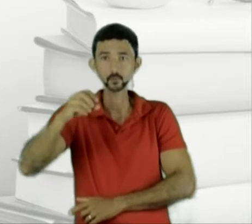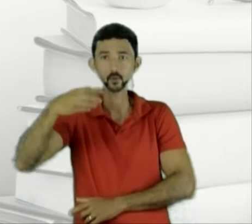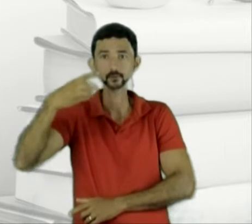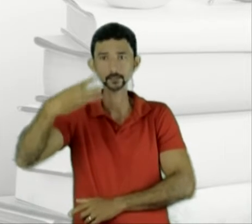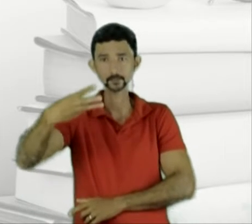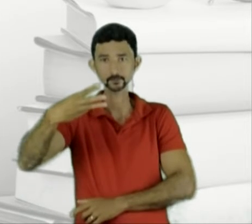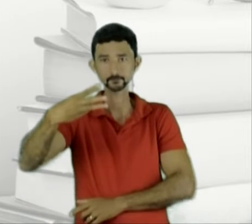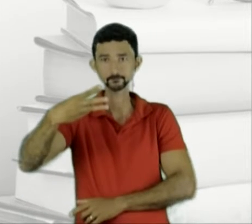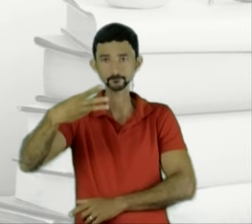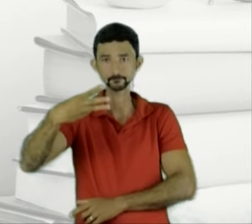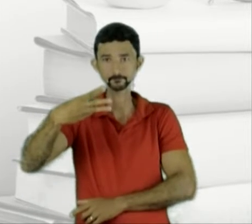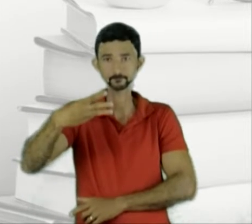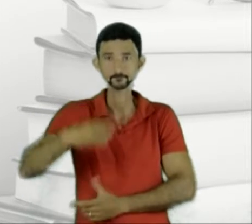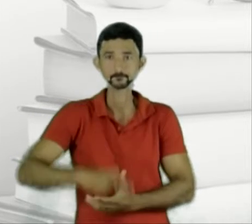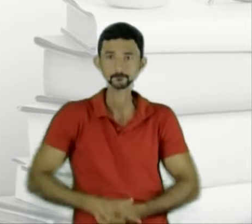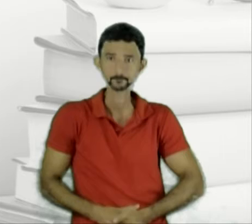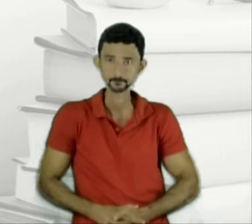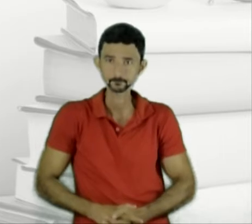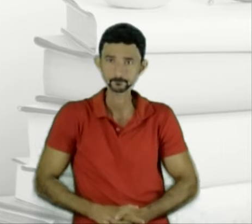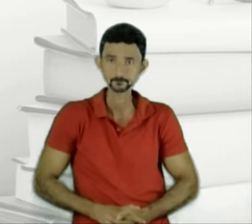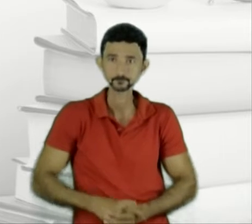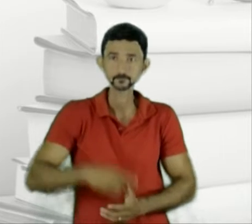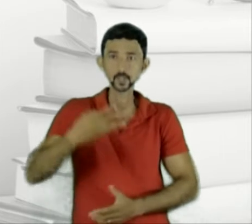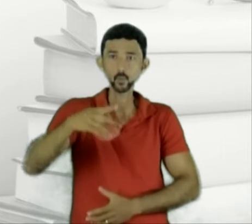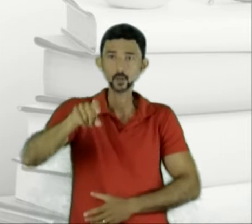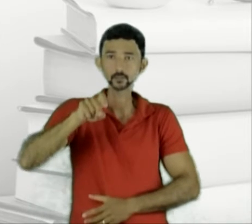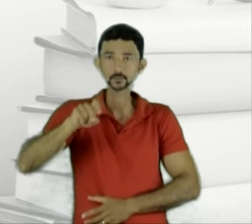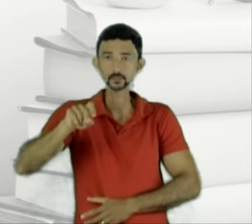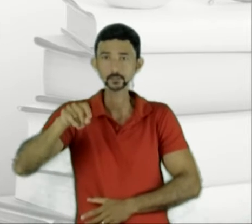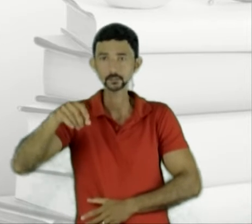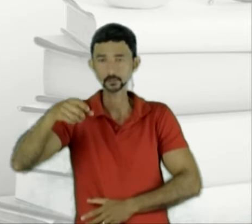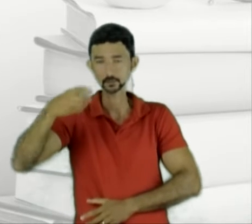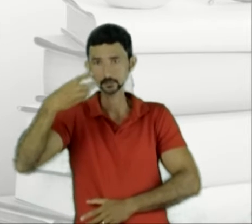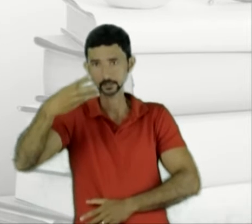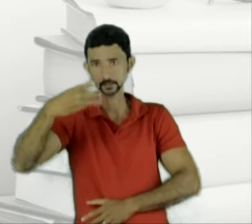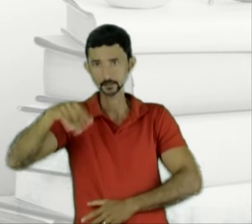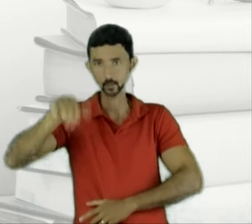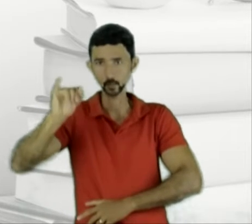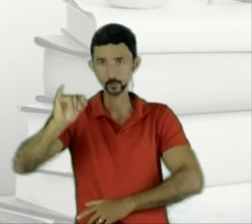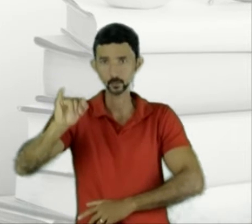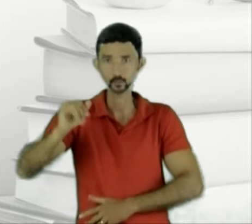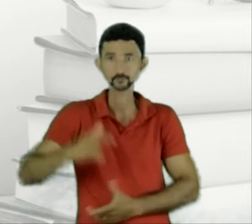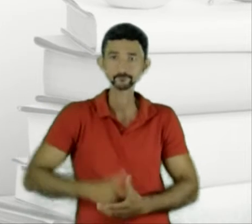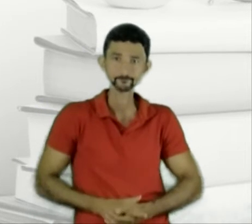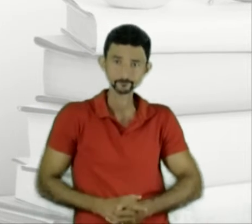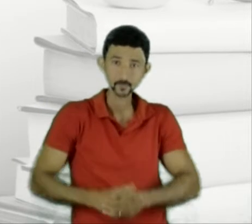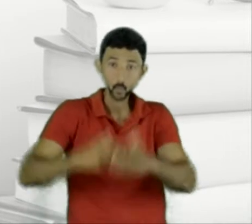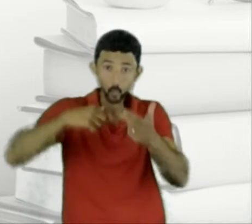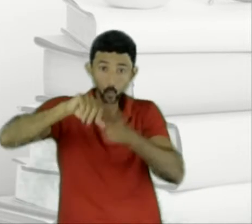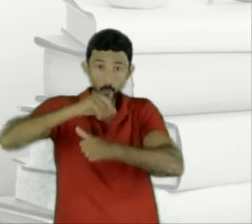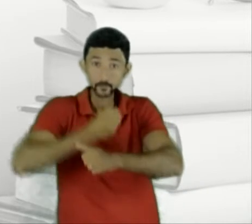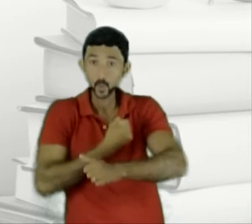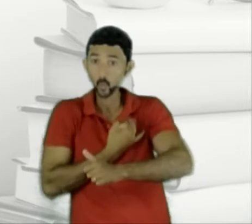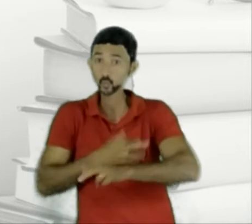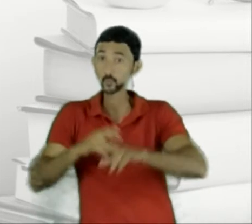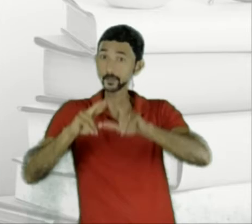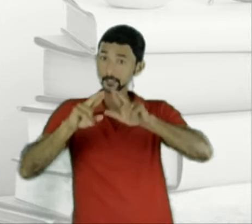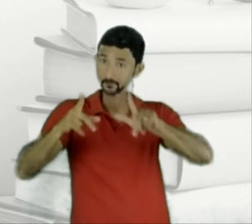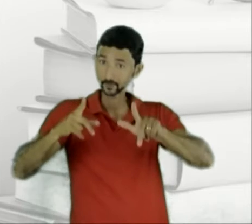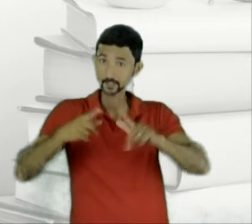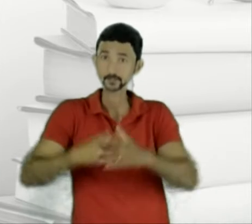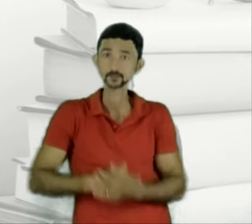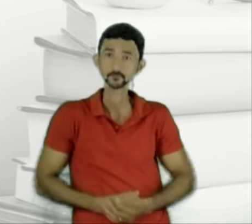o expoente do x é 1. No 4x ao cubo y, o expoente do x é 3. Então já há